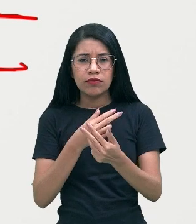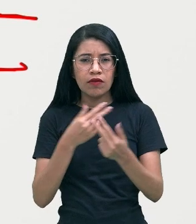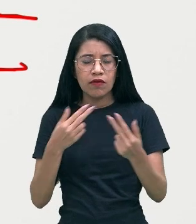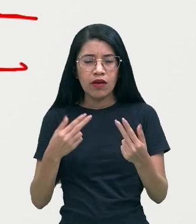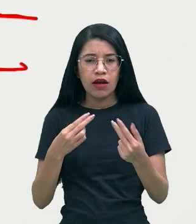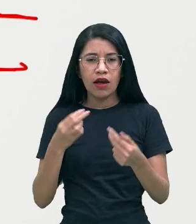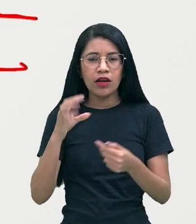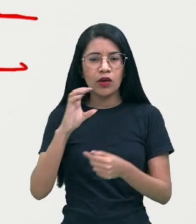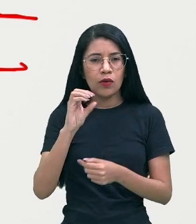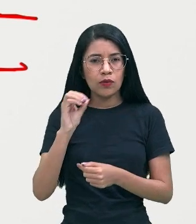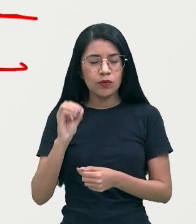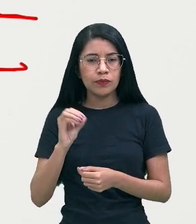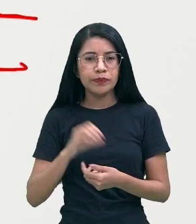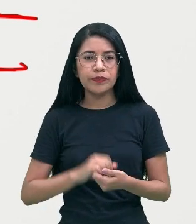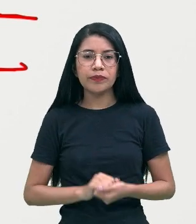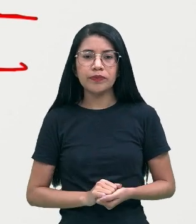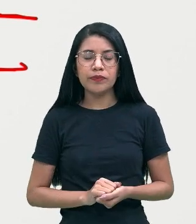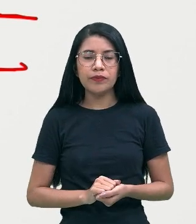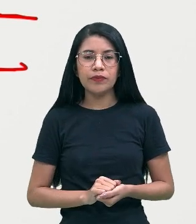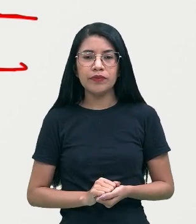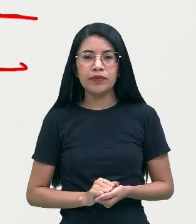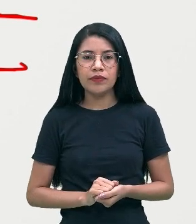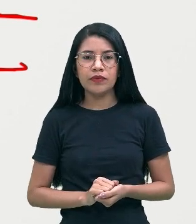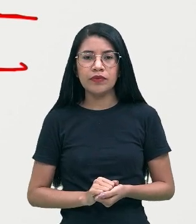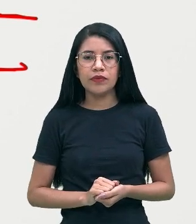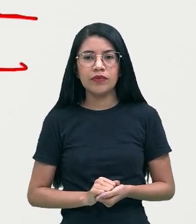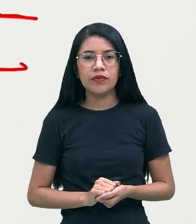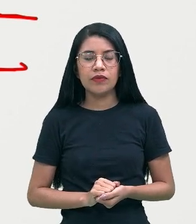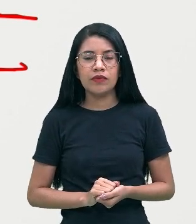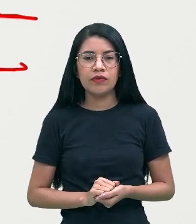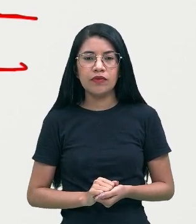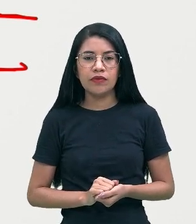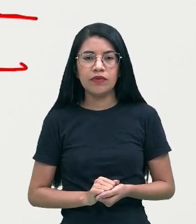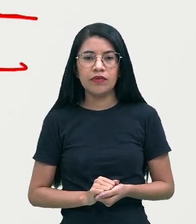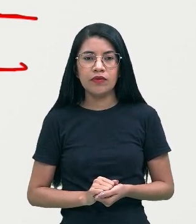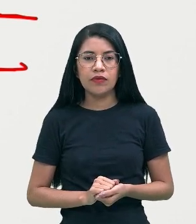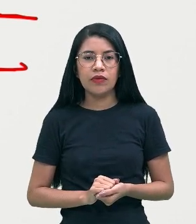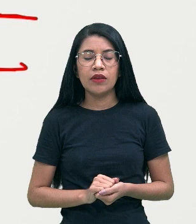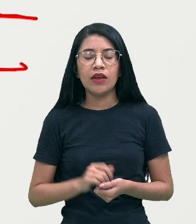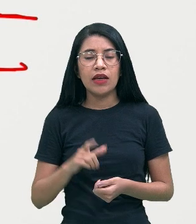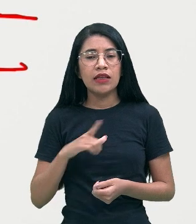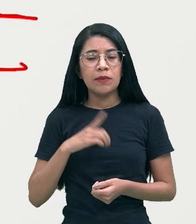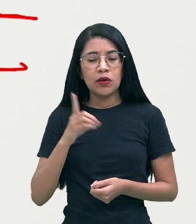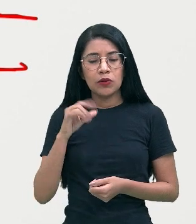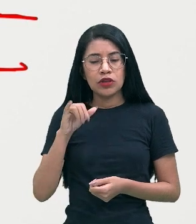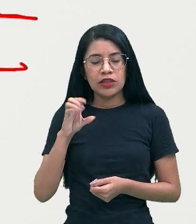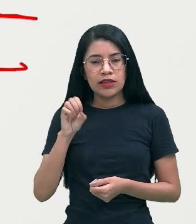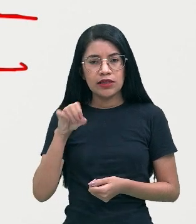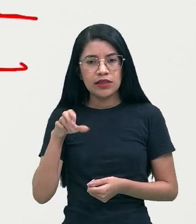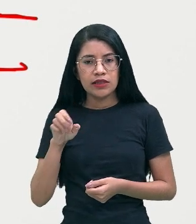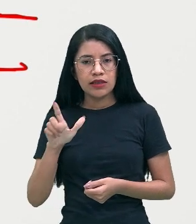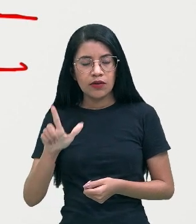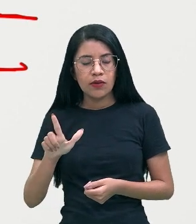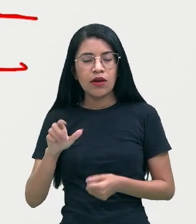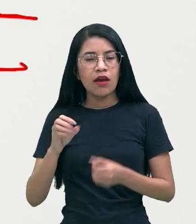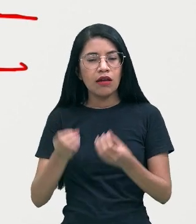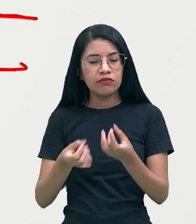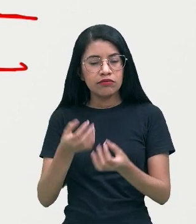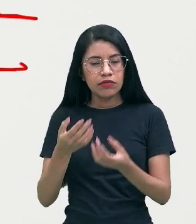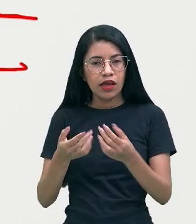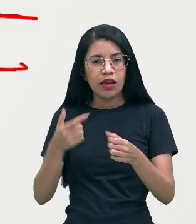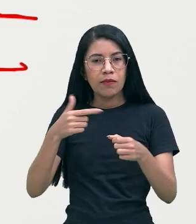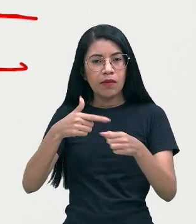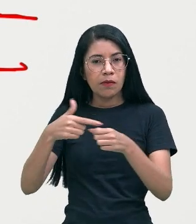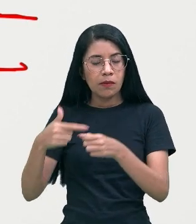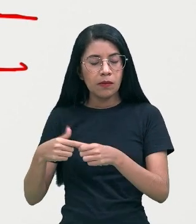carbono, ok? Quando o diesel queima também, por exemplo, eu tenho monóxido de carbono, quando é a